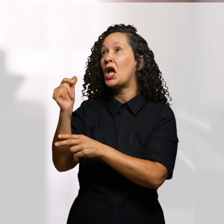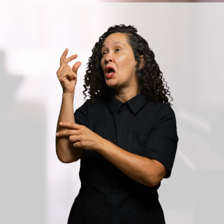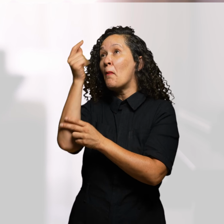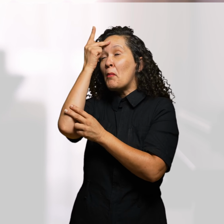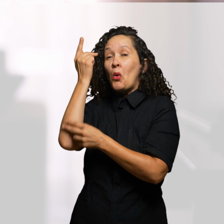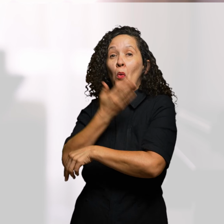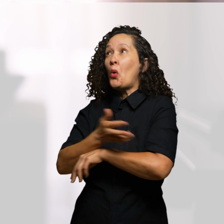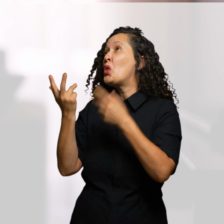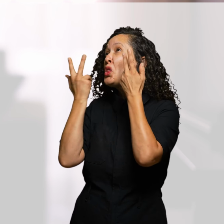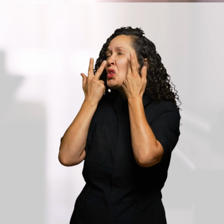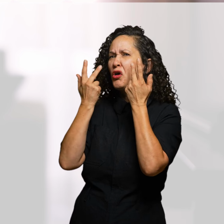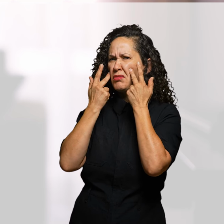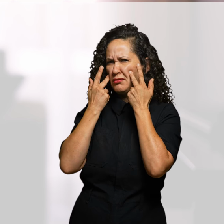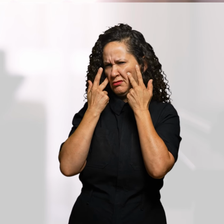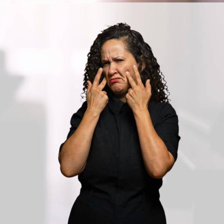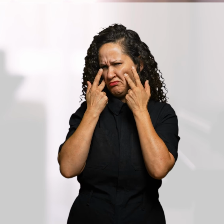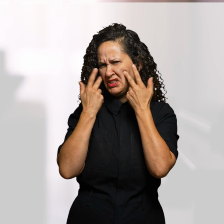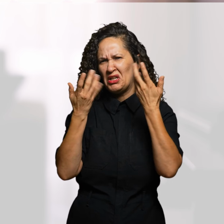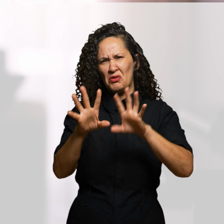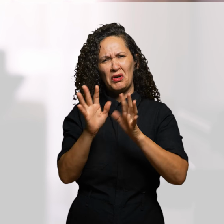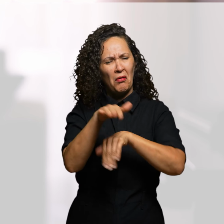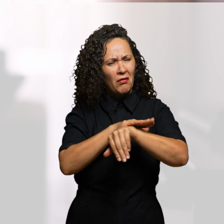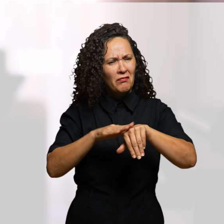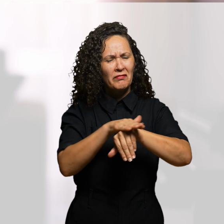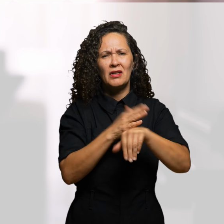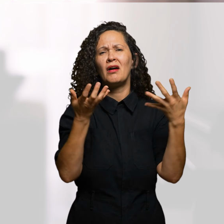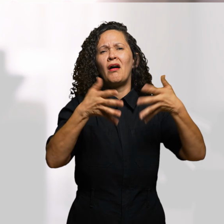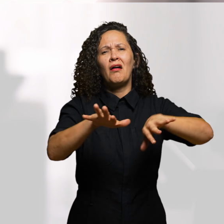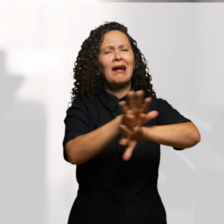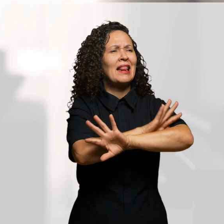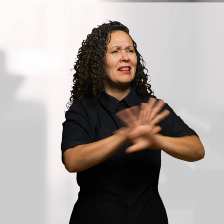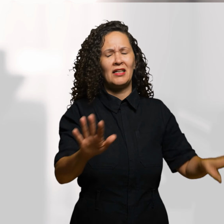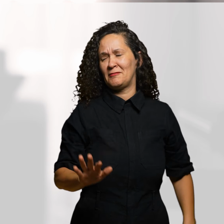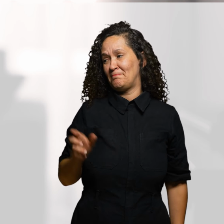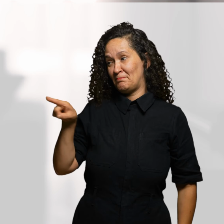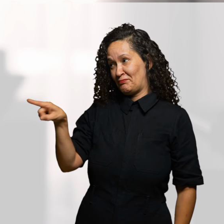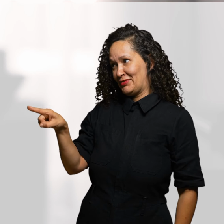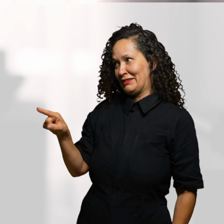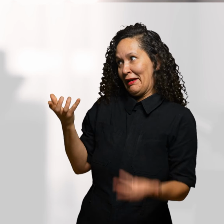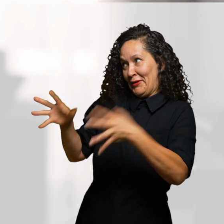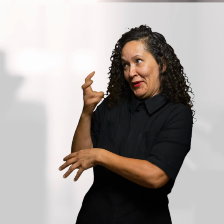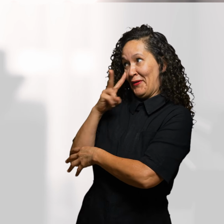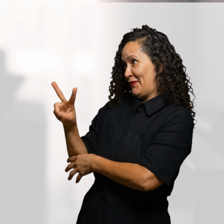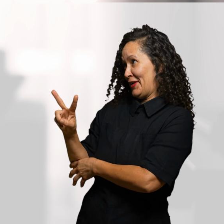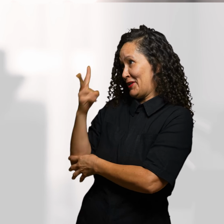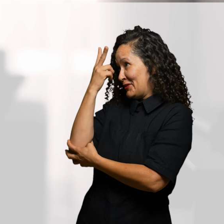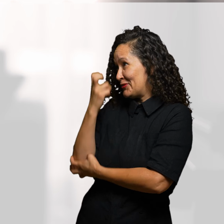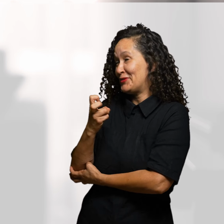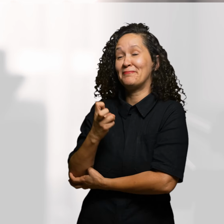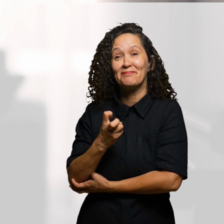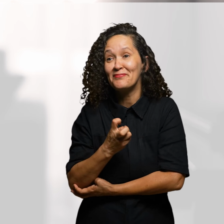Então me enclausurei mesmo. queria ver ninguém, não queria falar com ninguém. Nem querendo você ia ver, Exatamente.